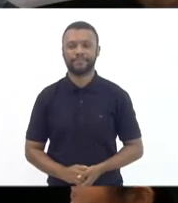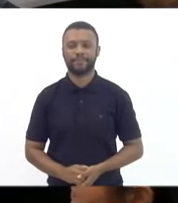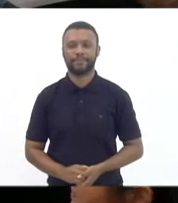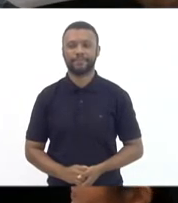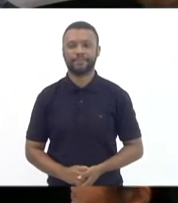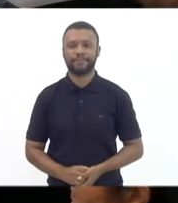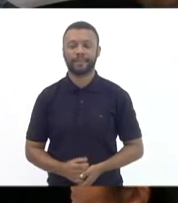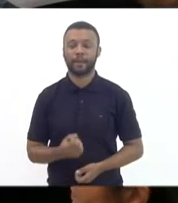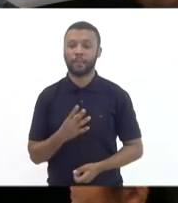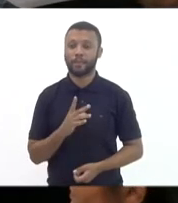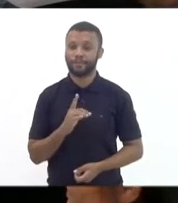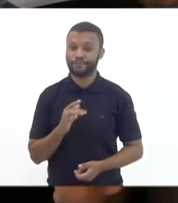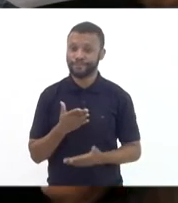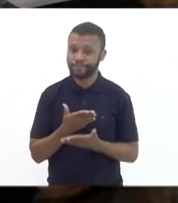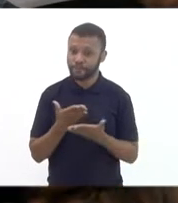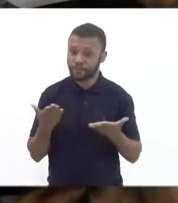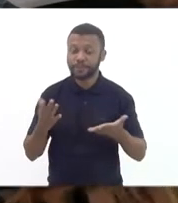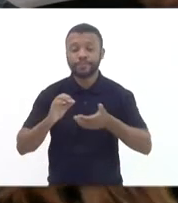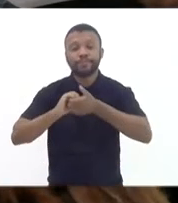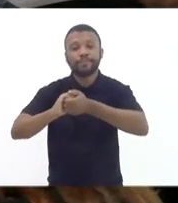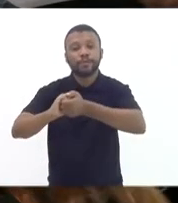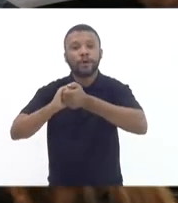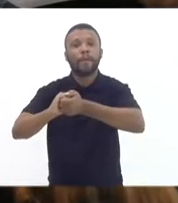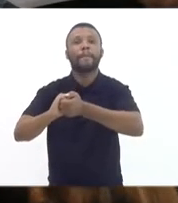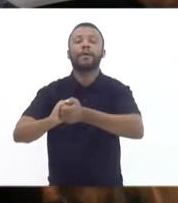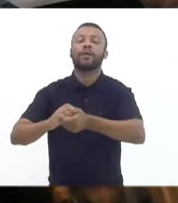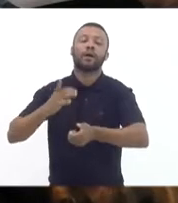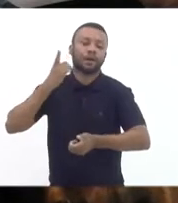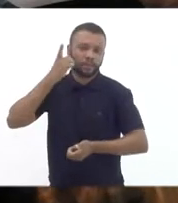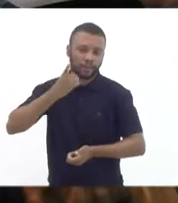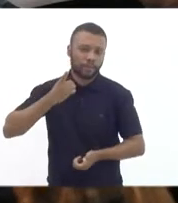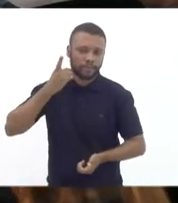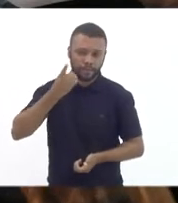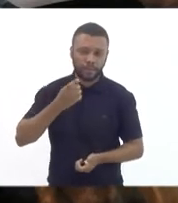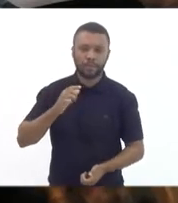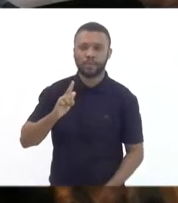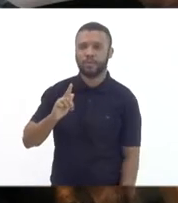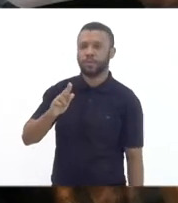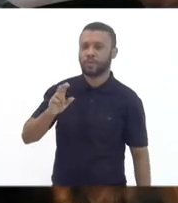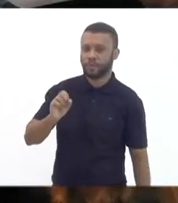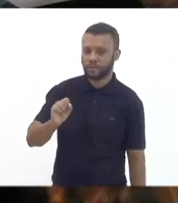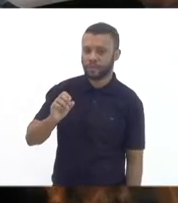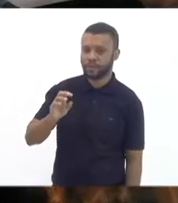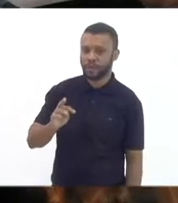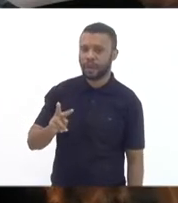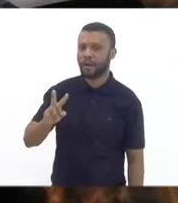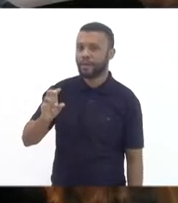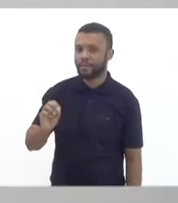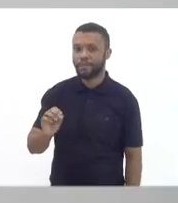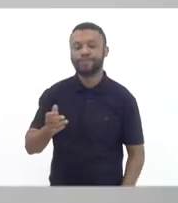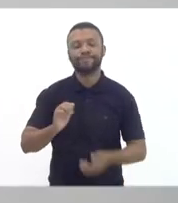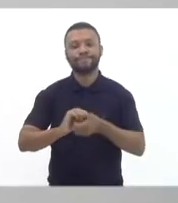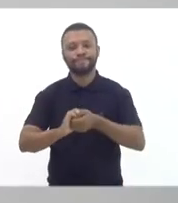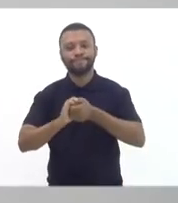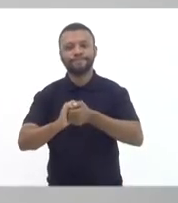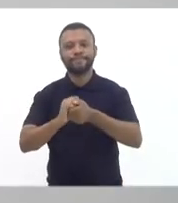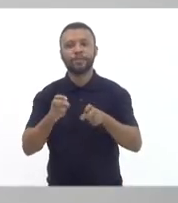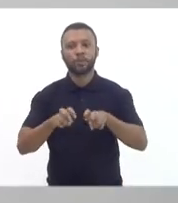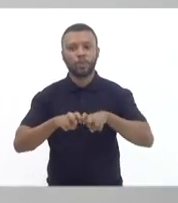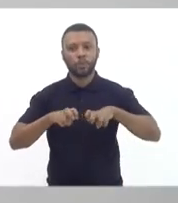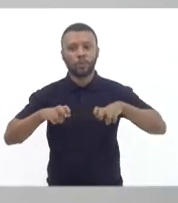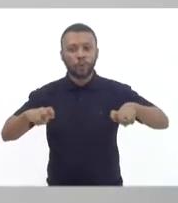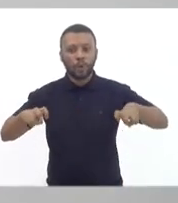Bom dia a todos. Cumprimentando o deputado Gustavo Schmidt, cumprimento toda a mesa. Atendendo o convite